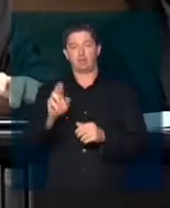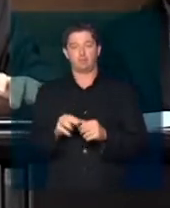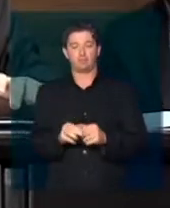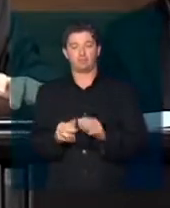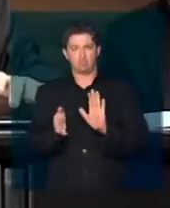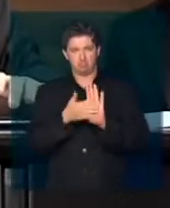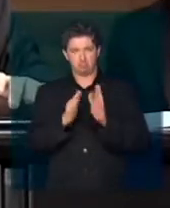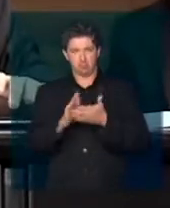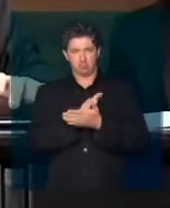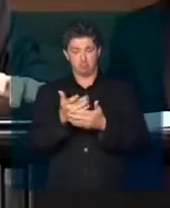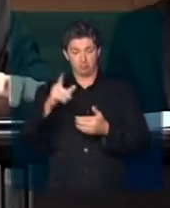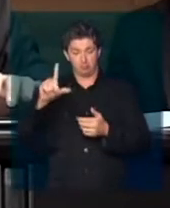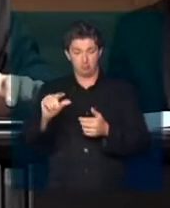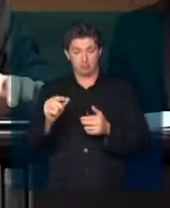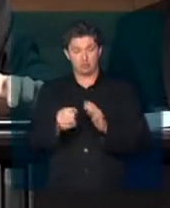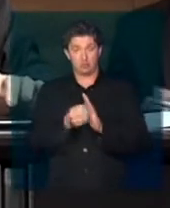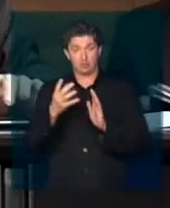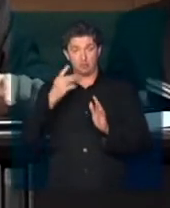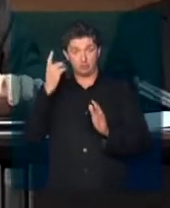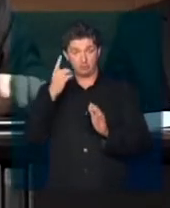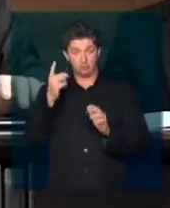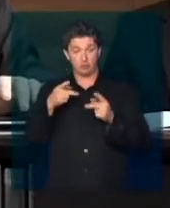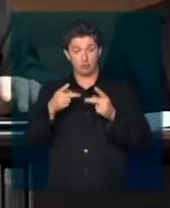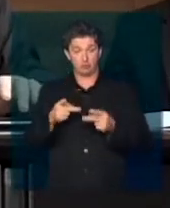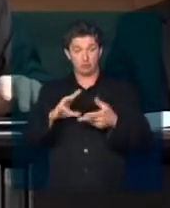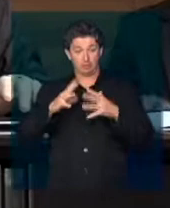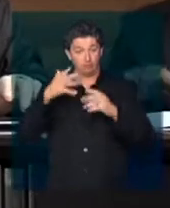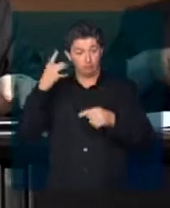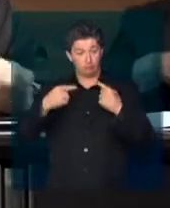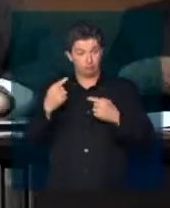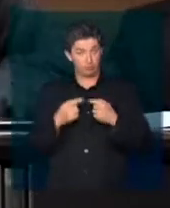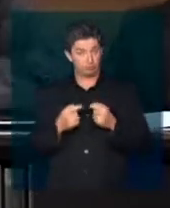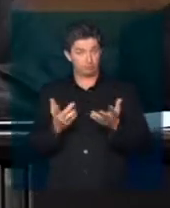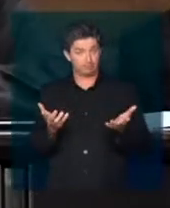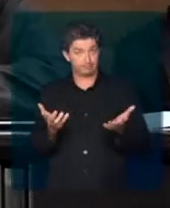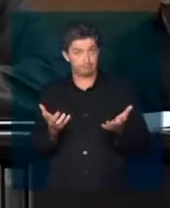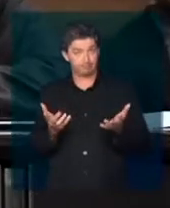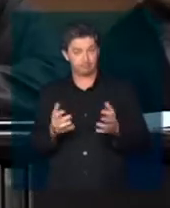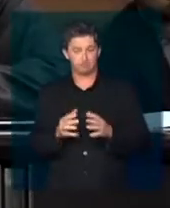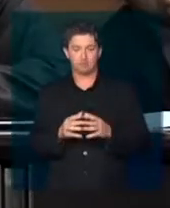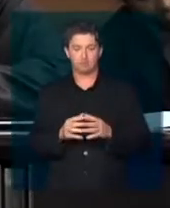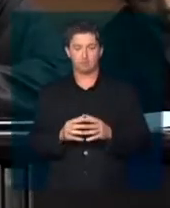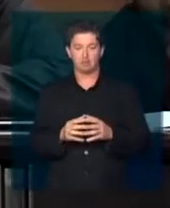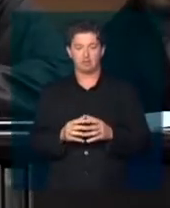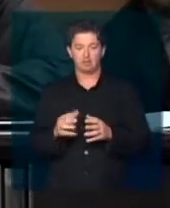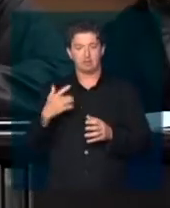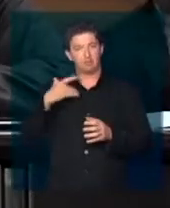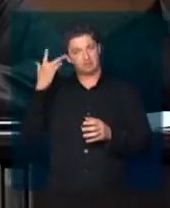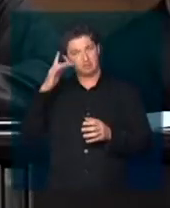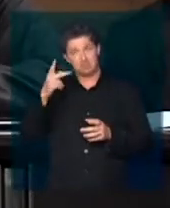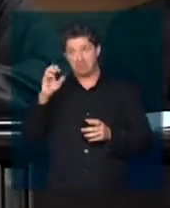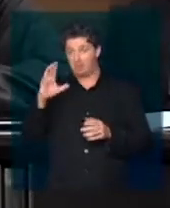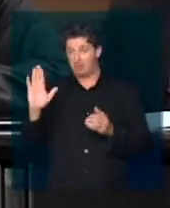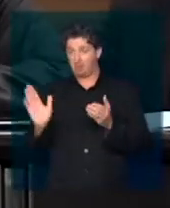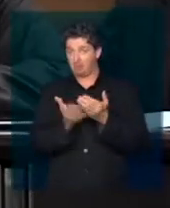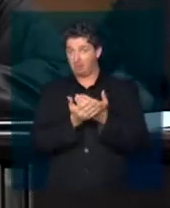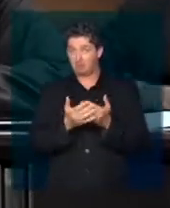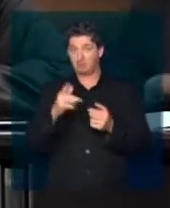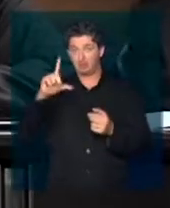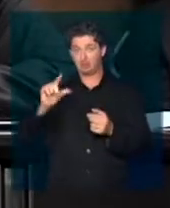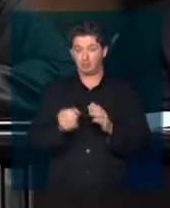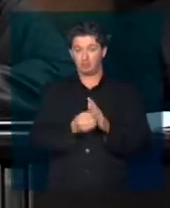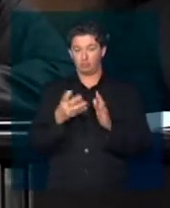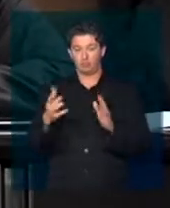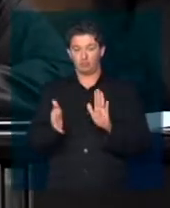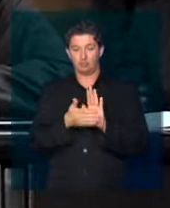alguma proposta para redução dos números de parlamentares no projeto da reforma política? eu não sei se há nenhuma PEC pensada reduzindo.